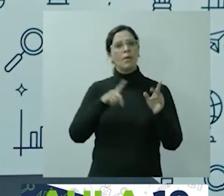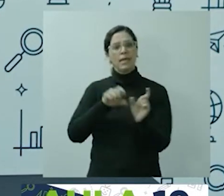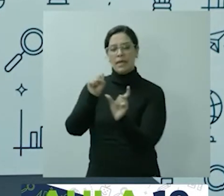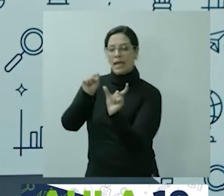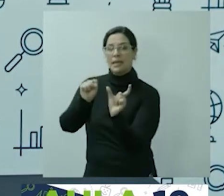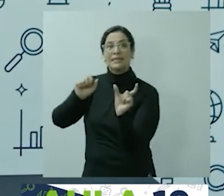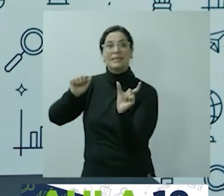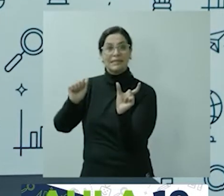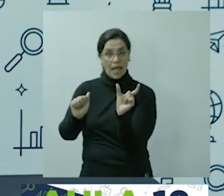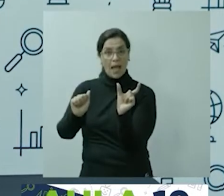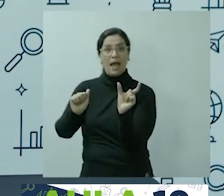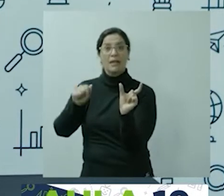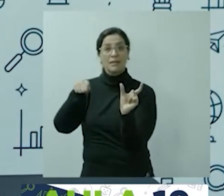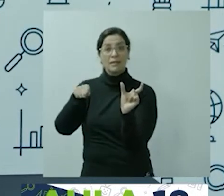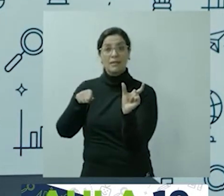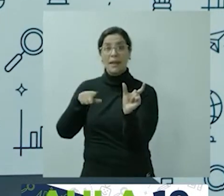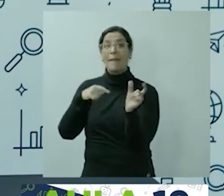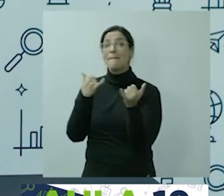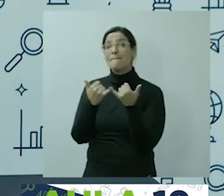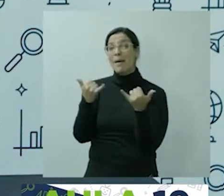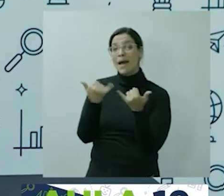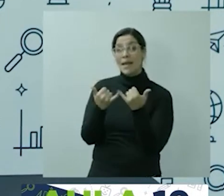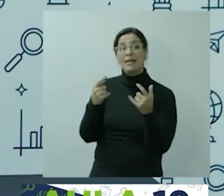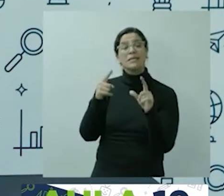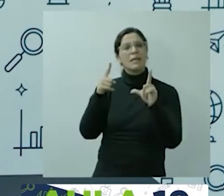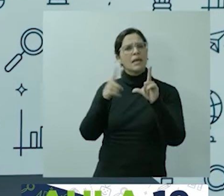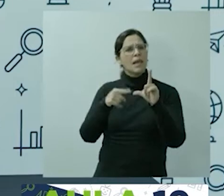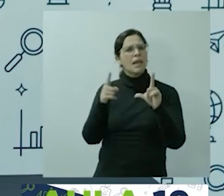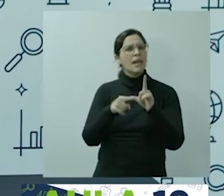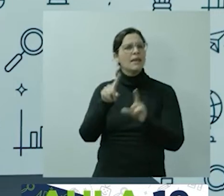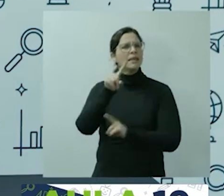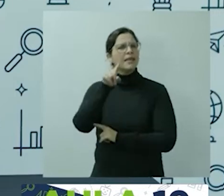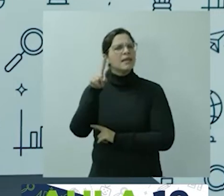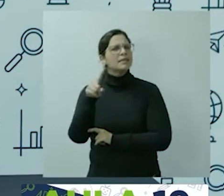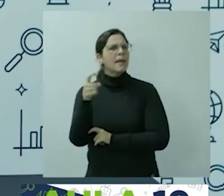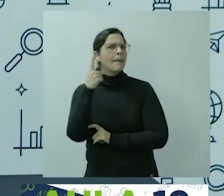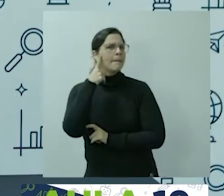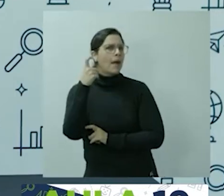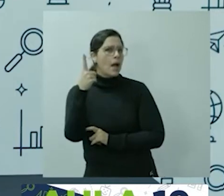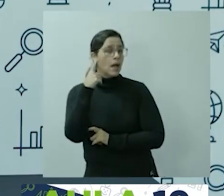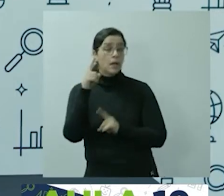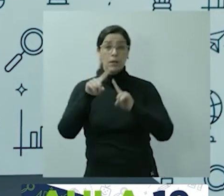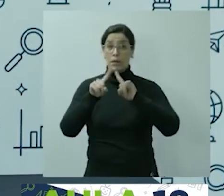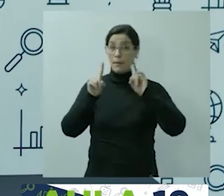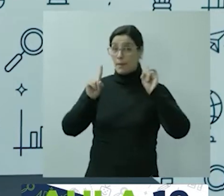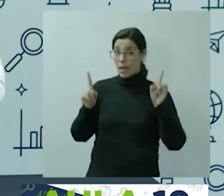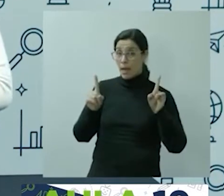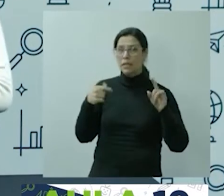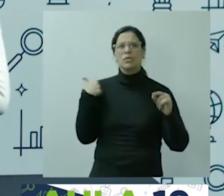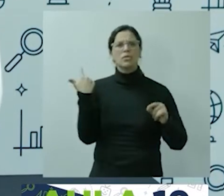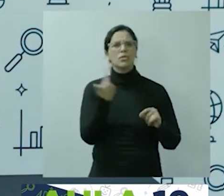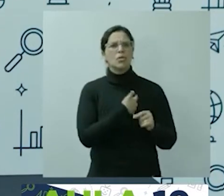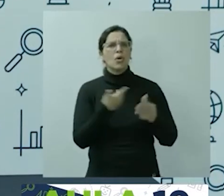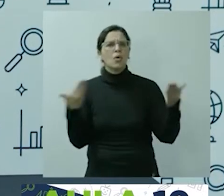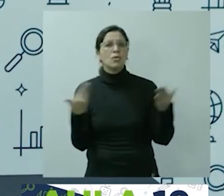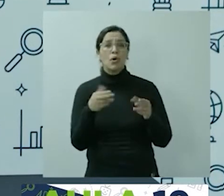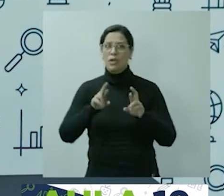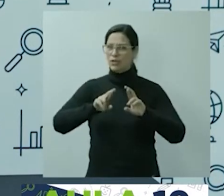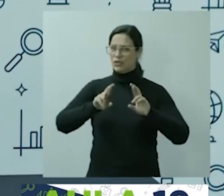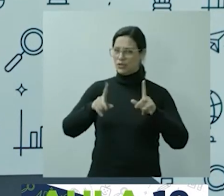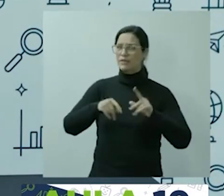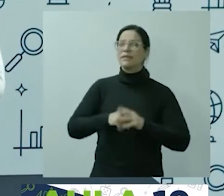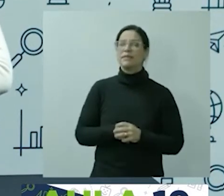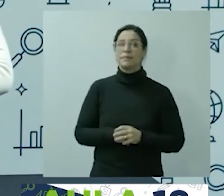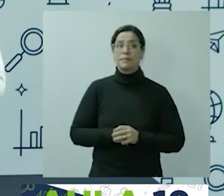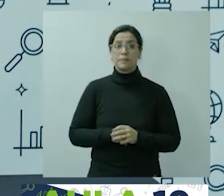esse S, que tem um sonzinho de Z. Muito bem. Só que aqui nós temos uma